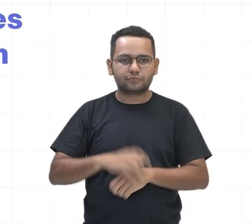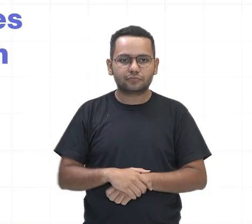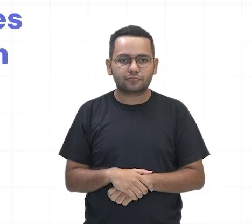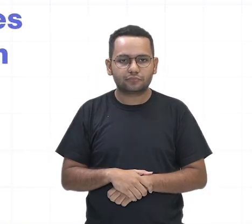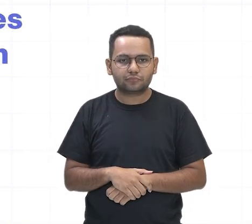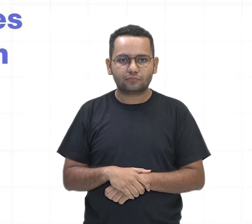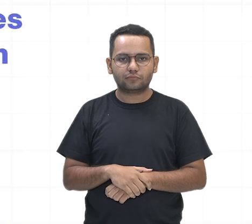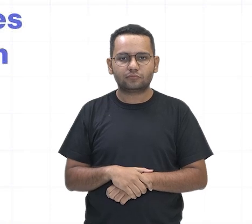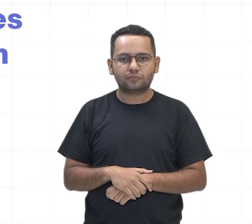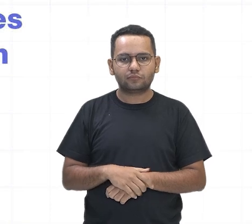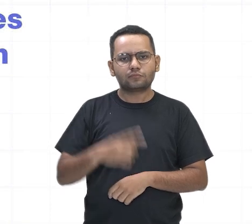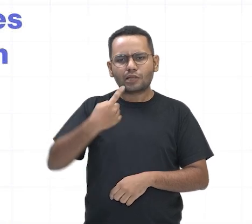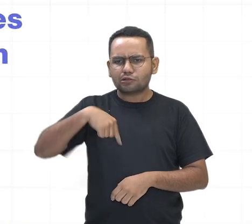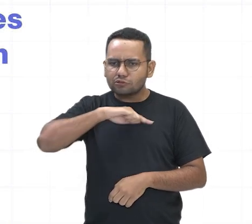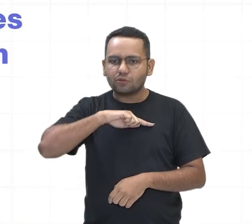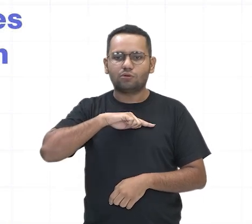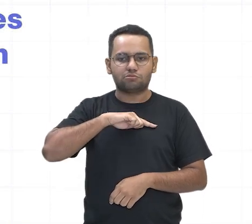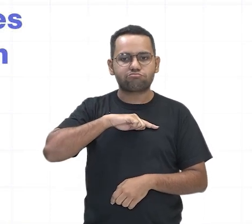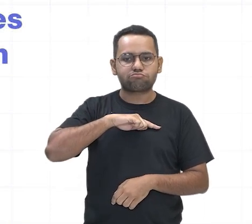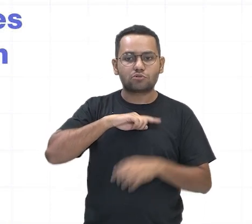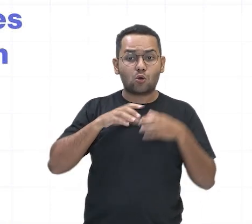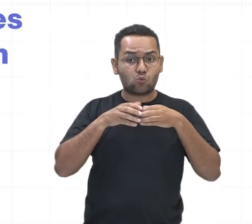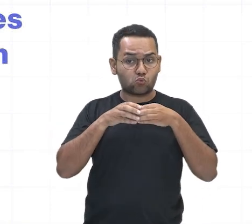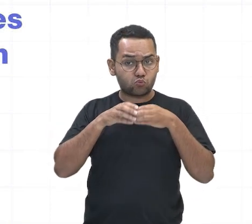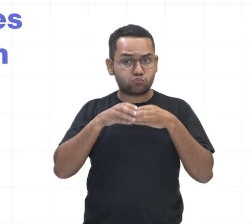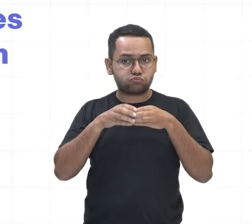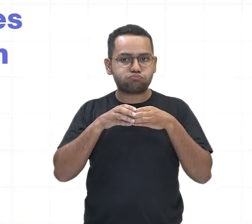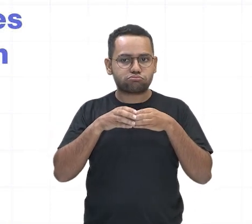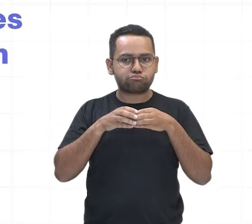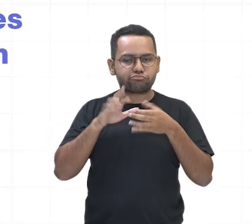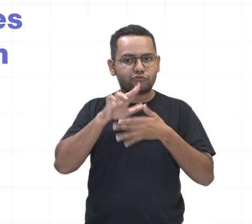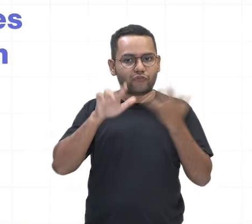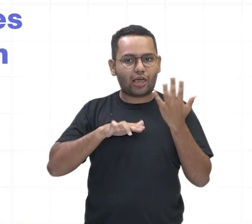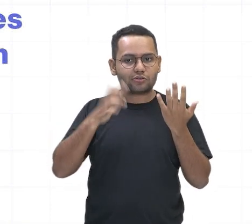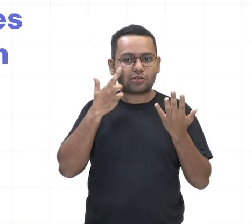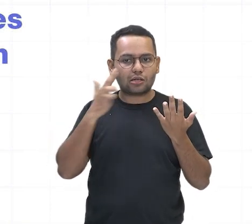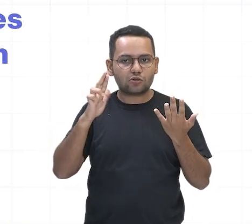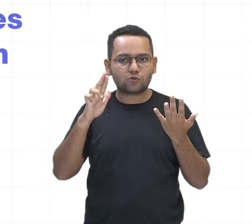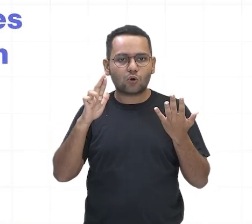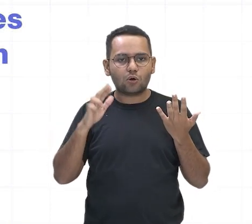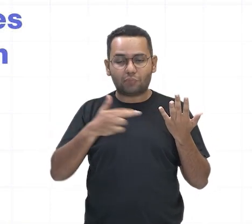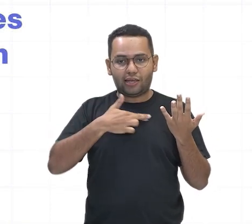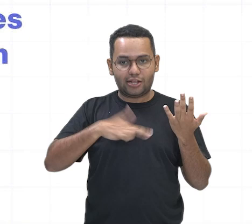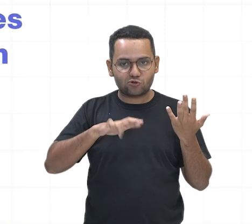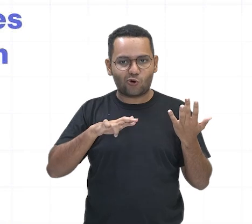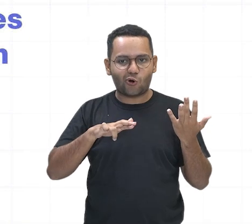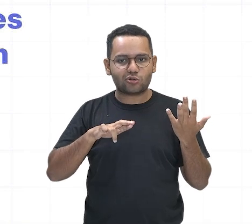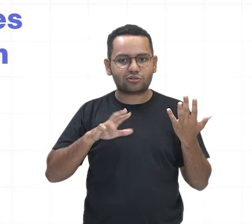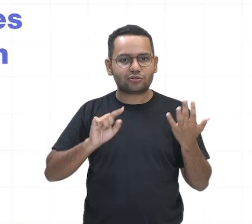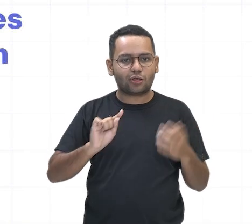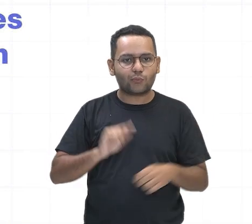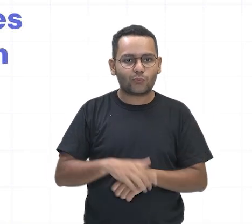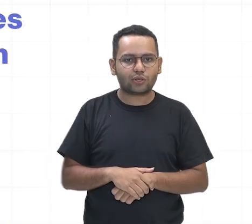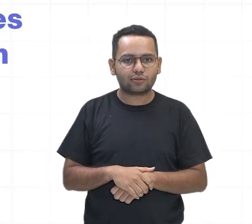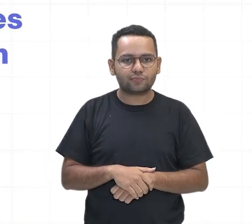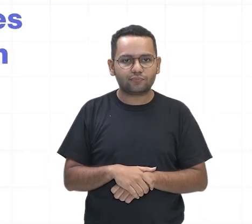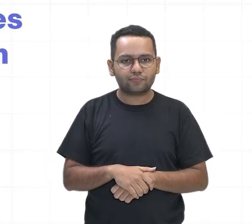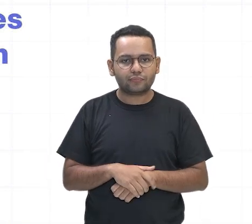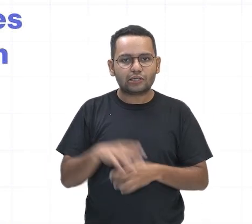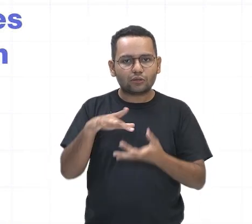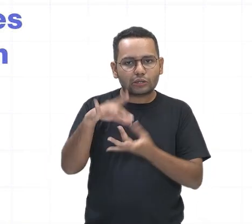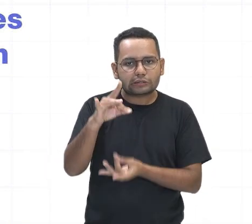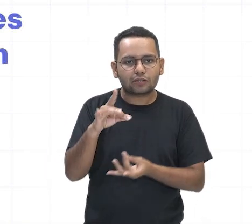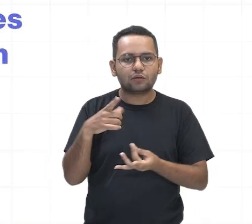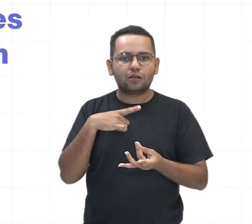pessoas religiosas ou de orientação espiritual, que fundamentam suas vidas numa realidade última, da qual retiram força,